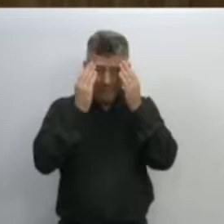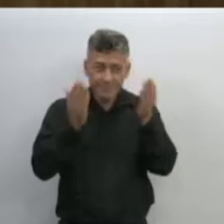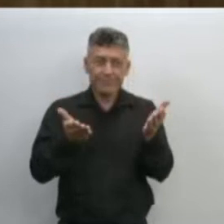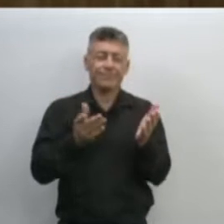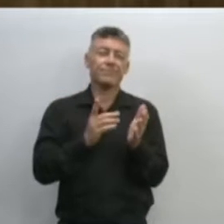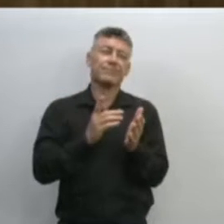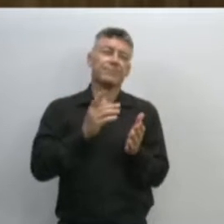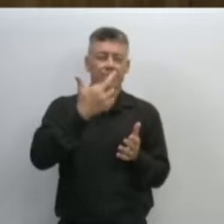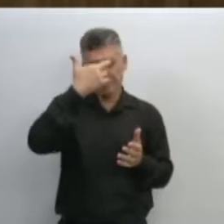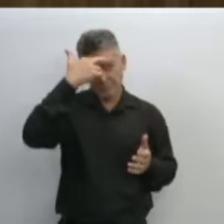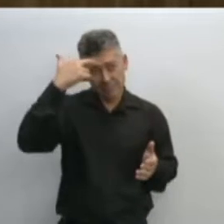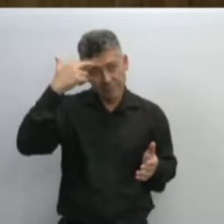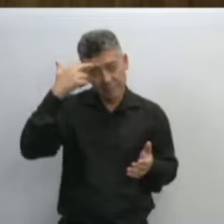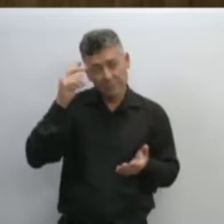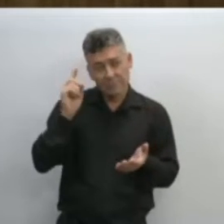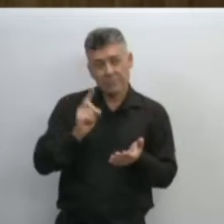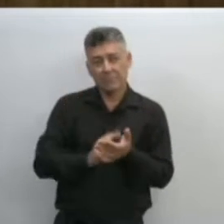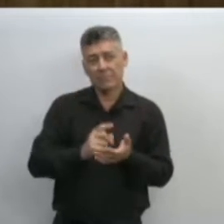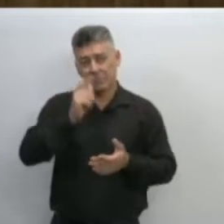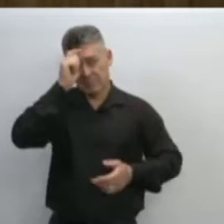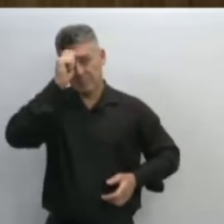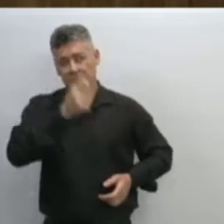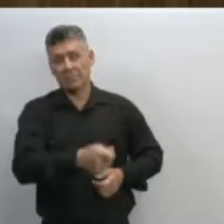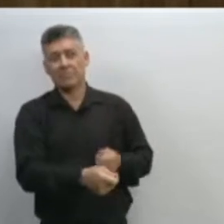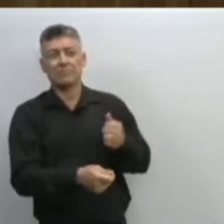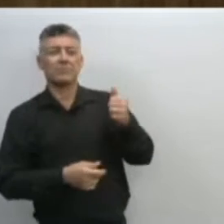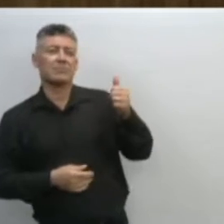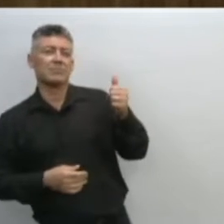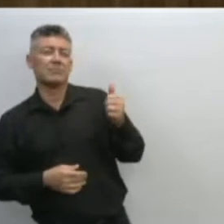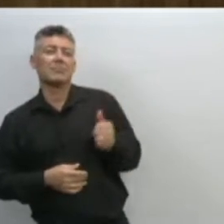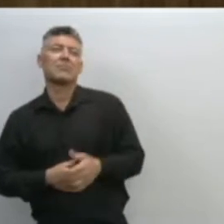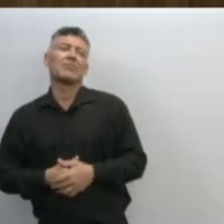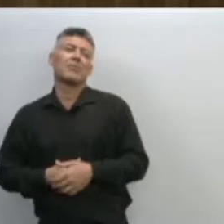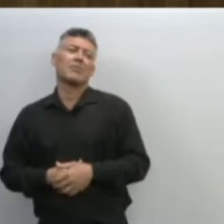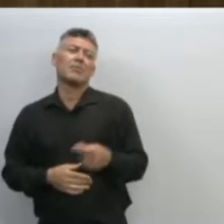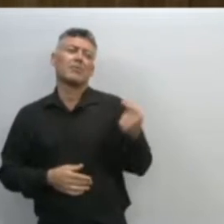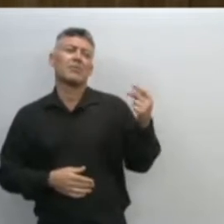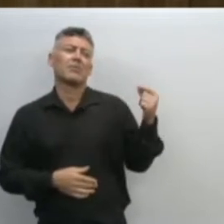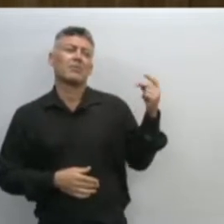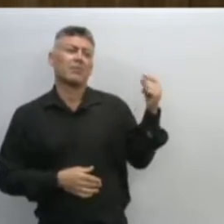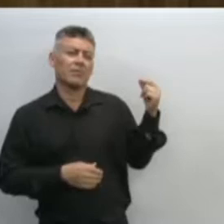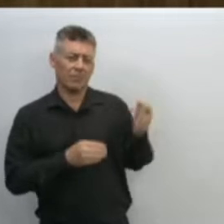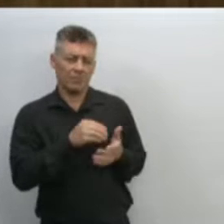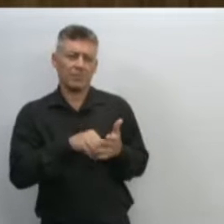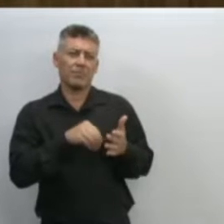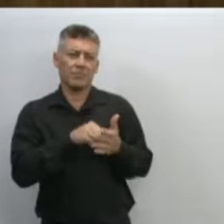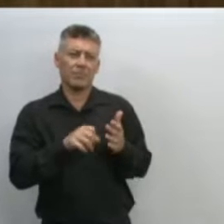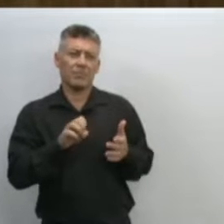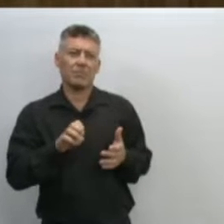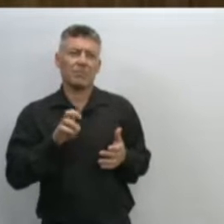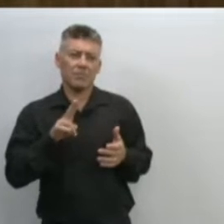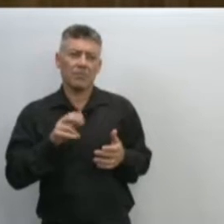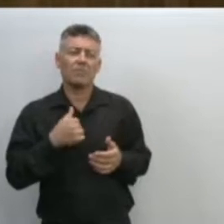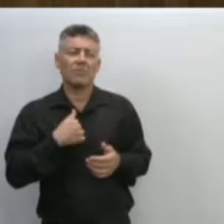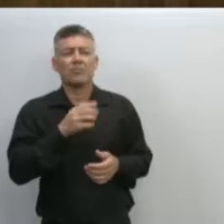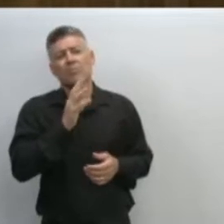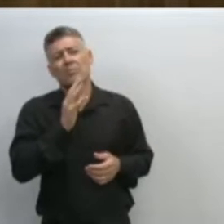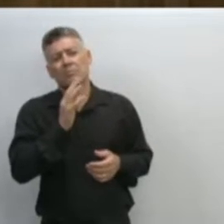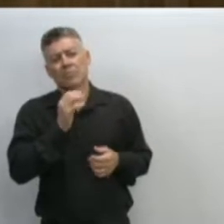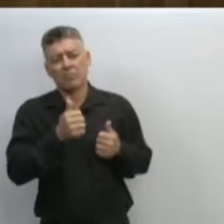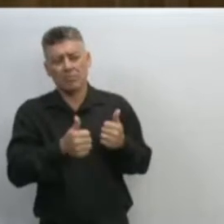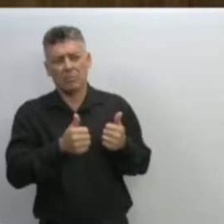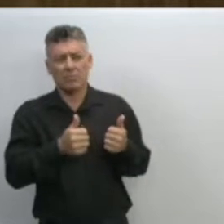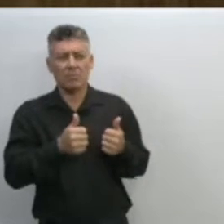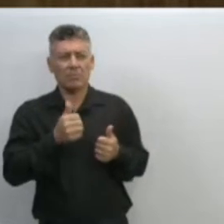Eu realmente tenho aqui que tirar o chapéu, conheço Vossa Excelência desde quando foi secretário da Censu e reconheço o trabalho que Vossa